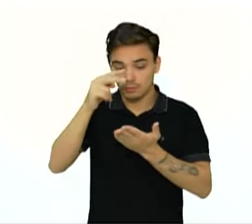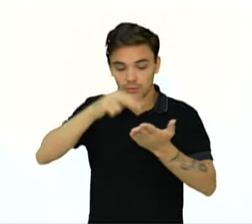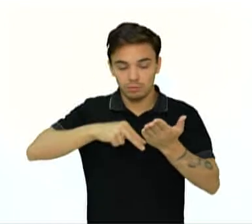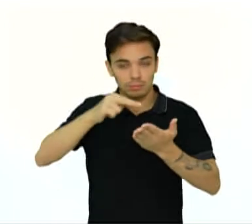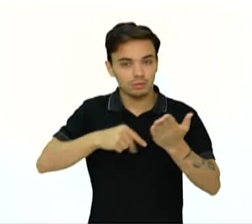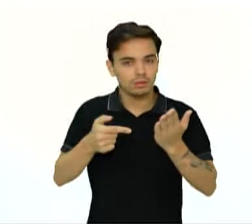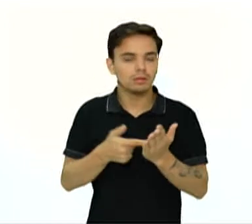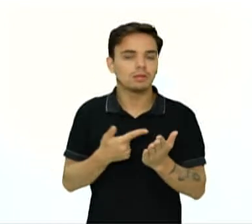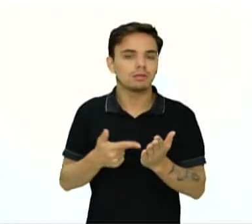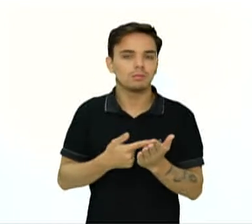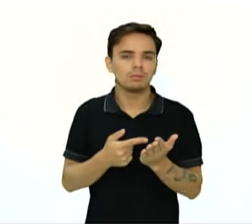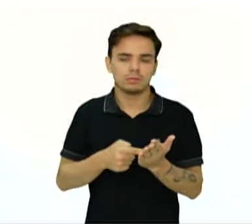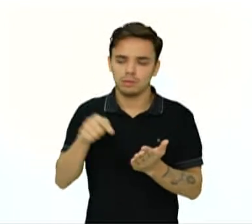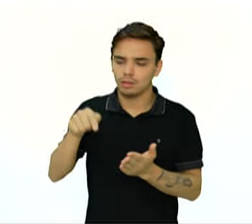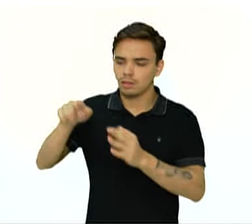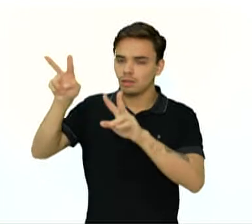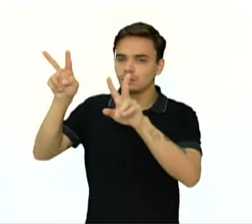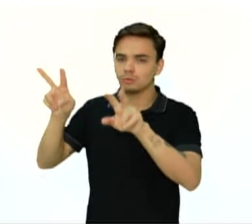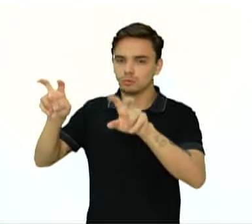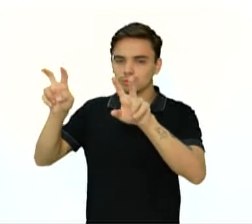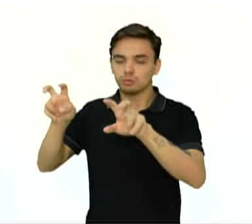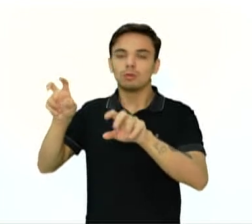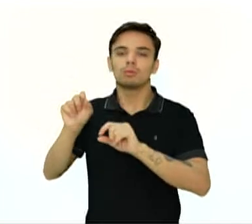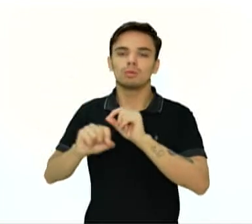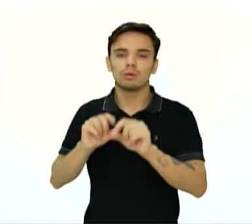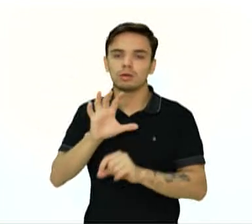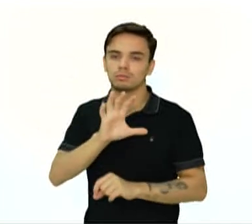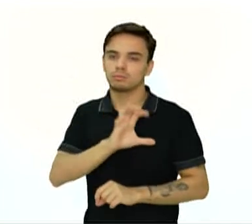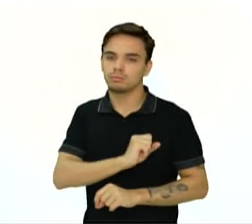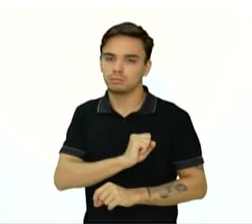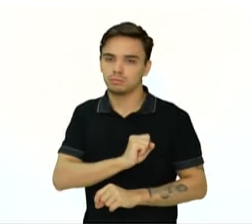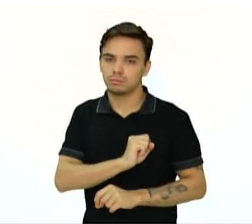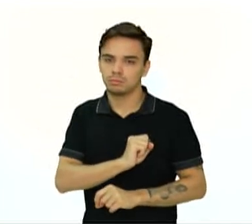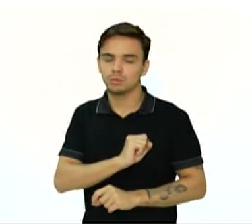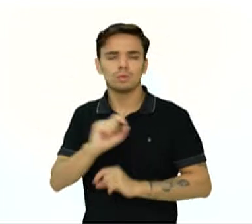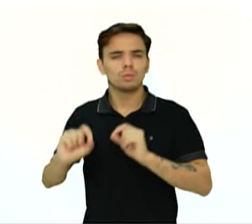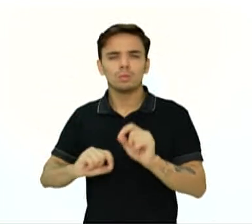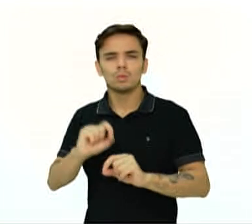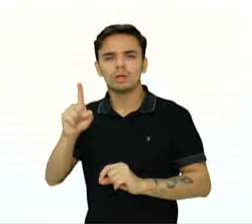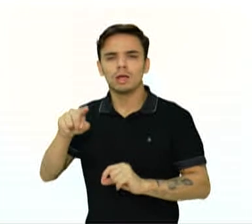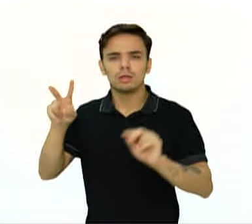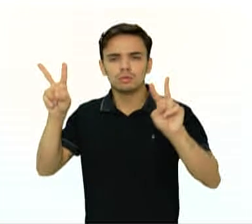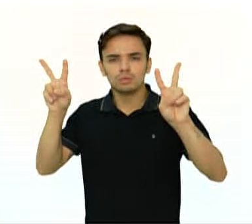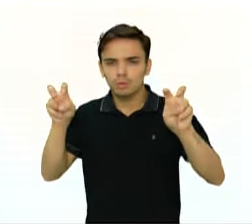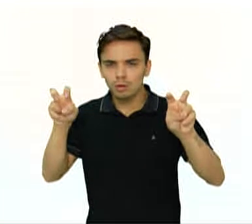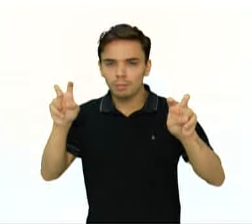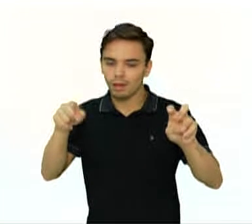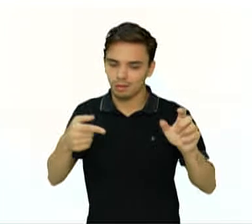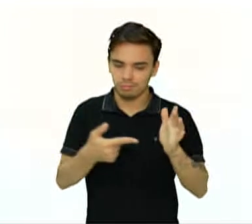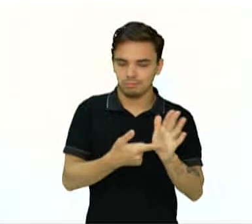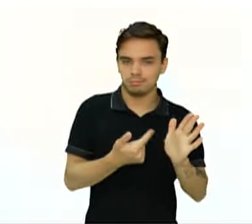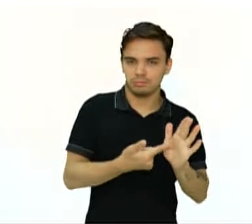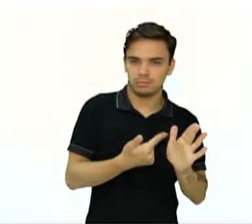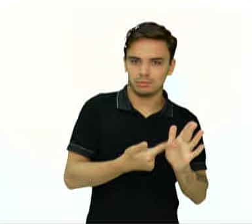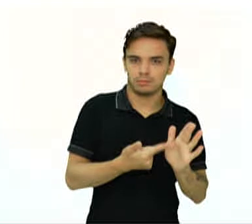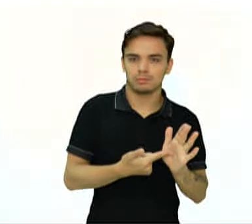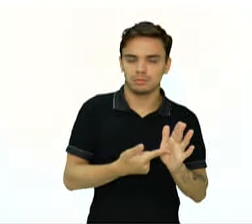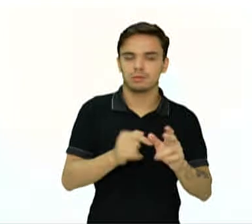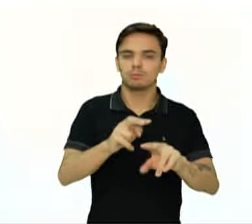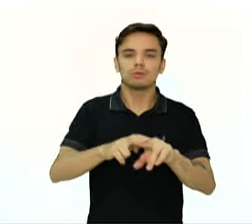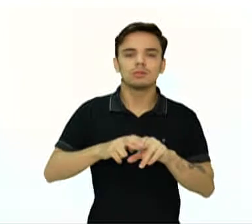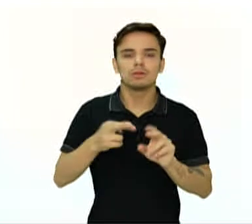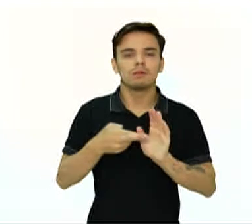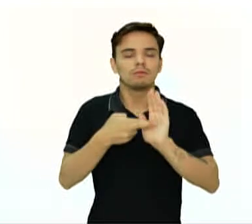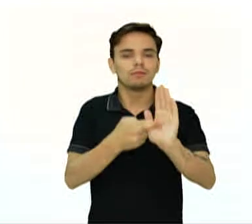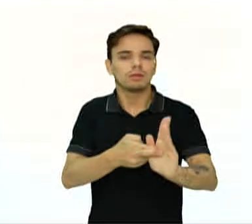um livro. Ele é sobre amor. O que que é sobre amor? O livro. Portanto, aqui estamos nos referindo a um